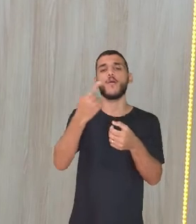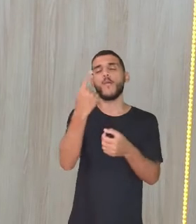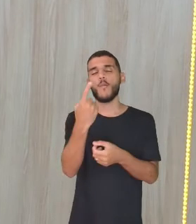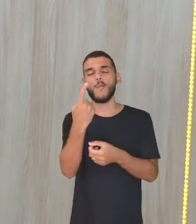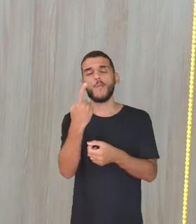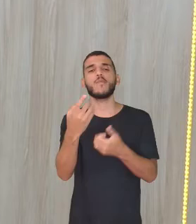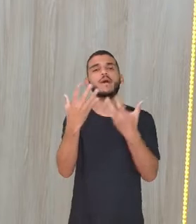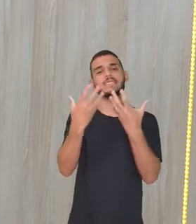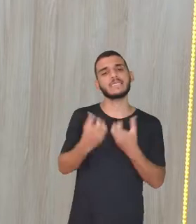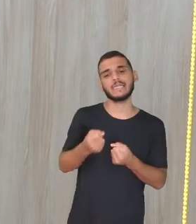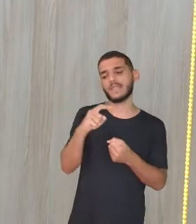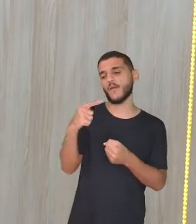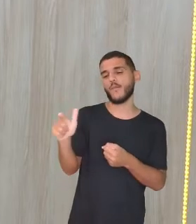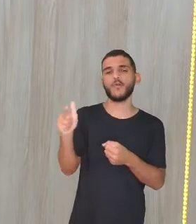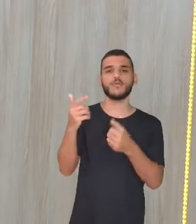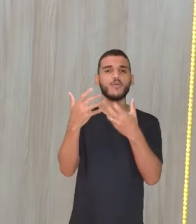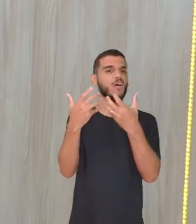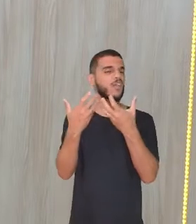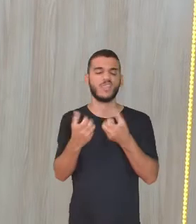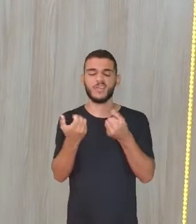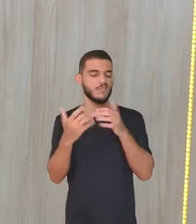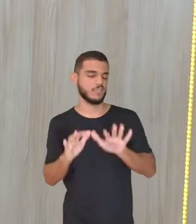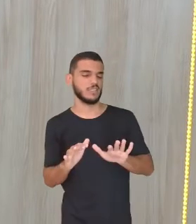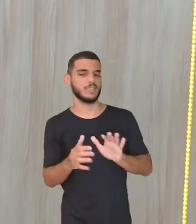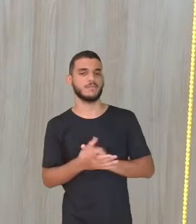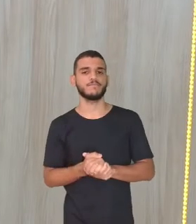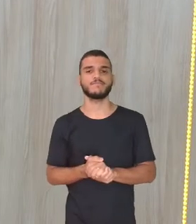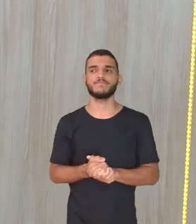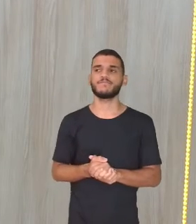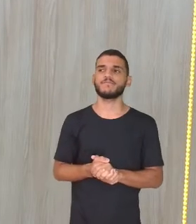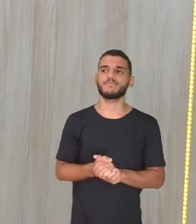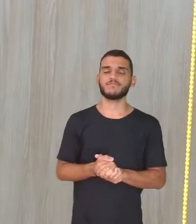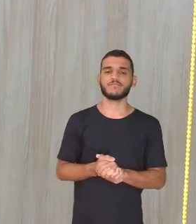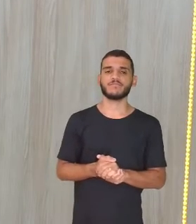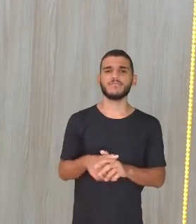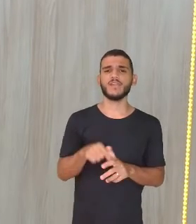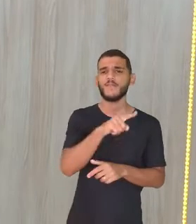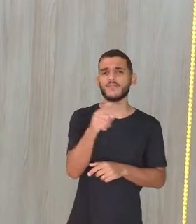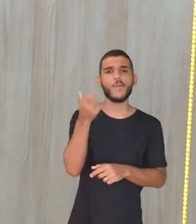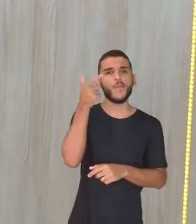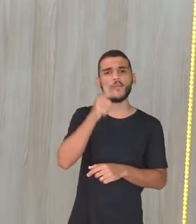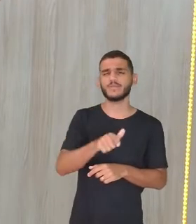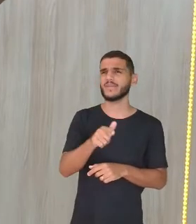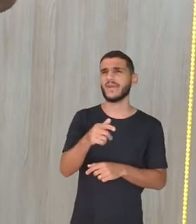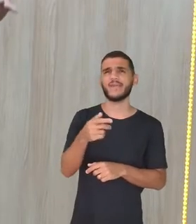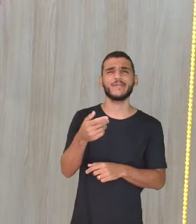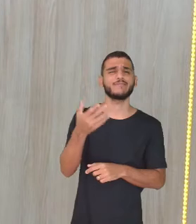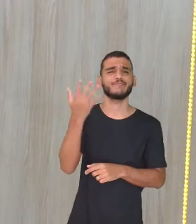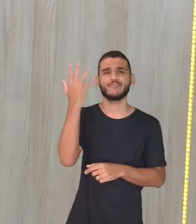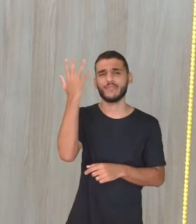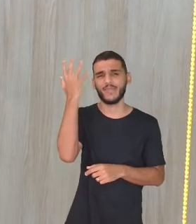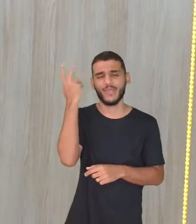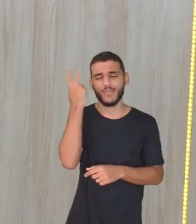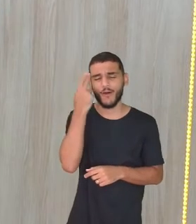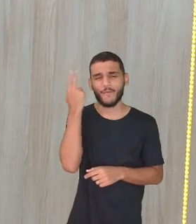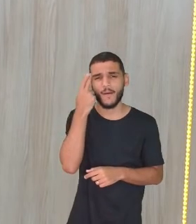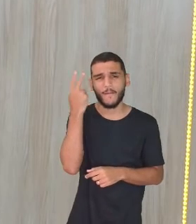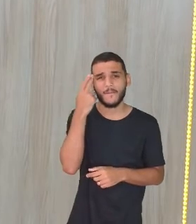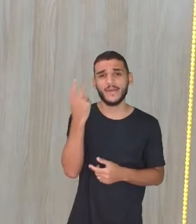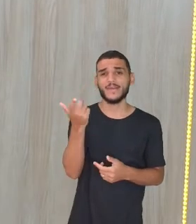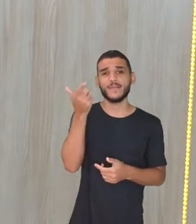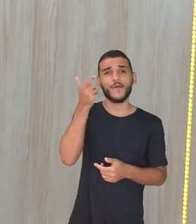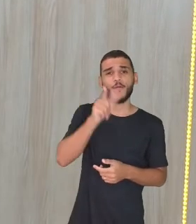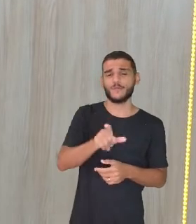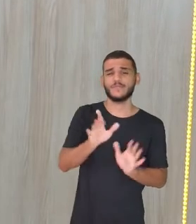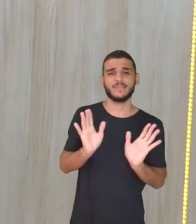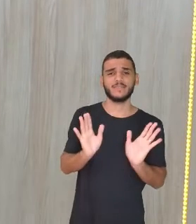diz que é contra. E aí, vejam que você consegue naturalmente dizer o que você pensa. E se você